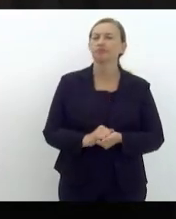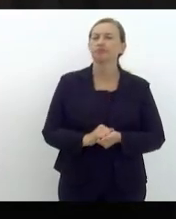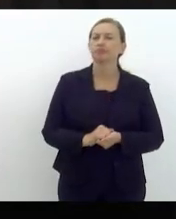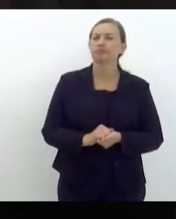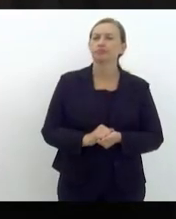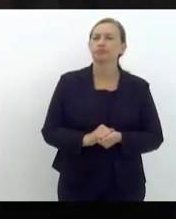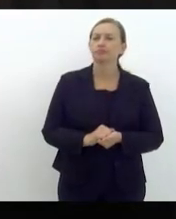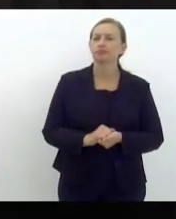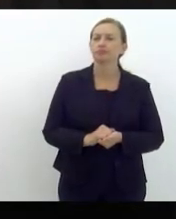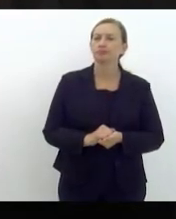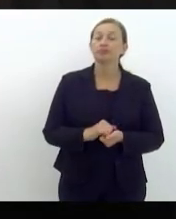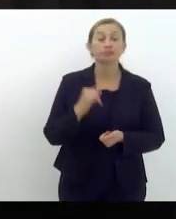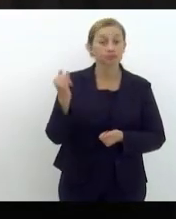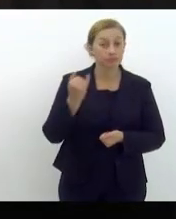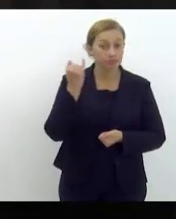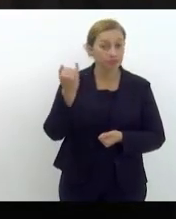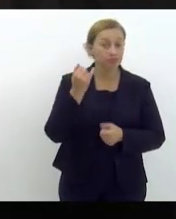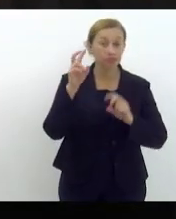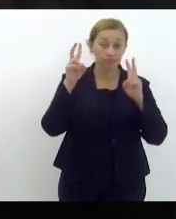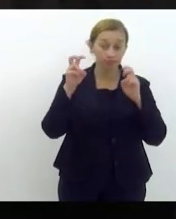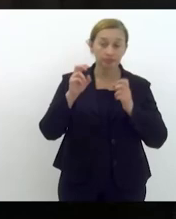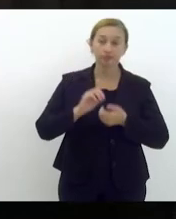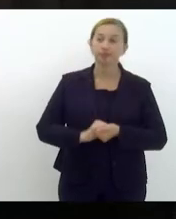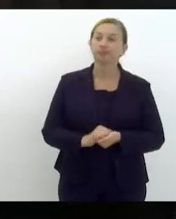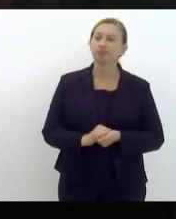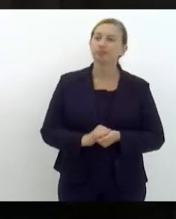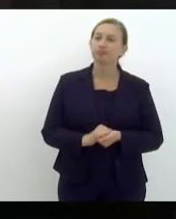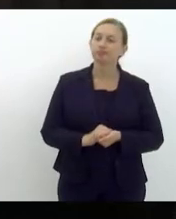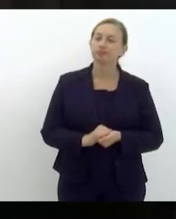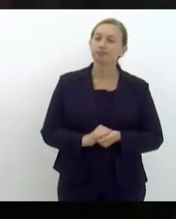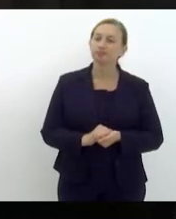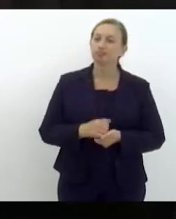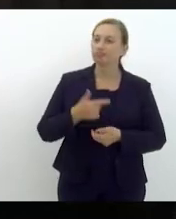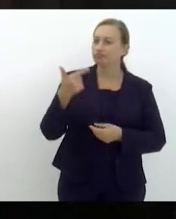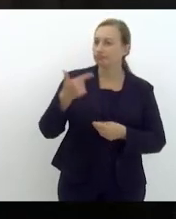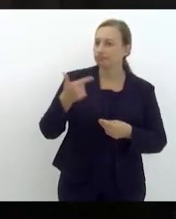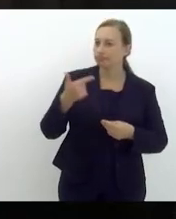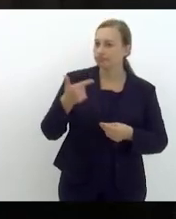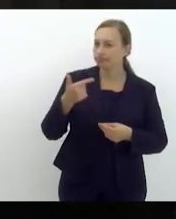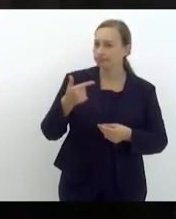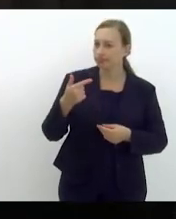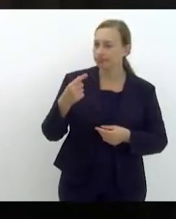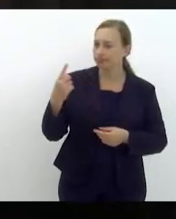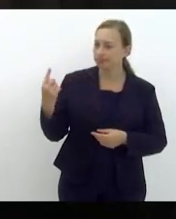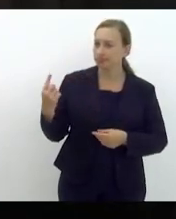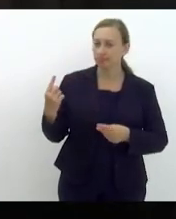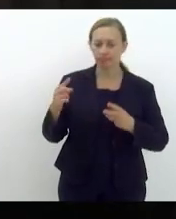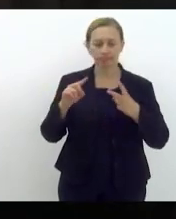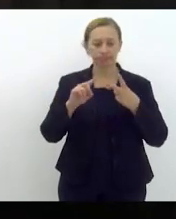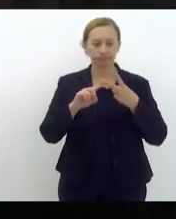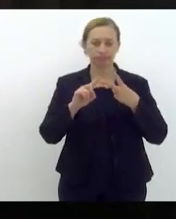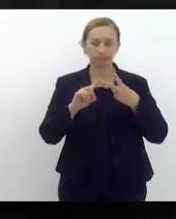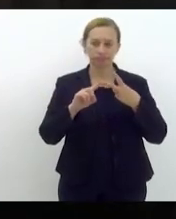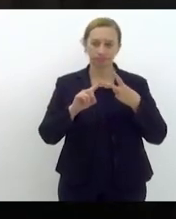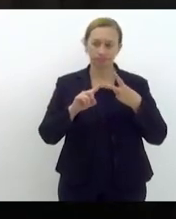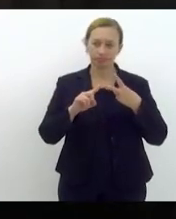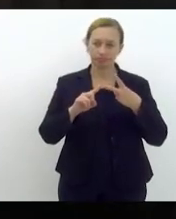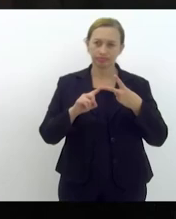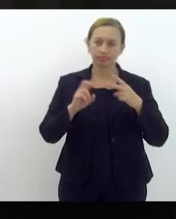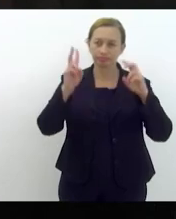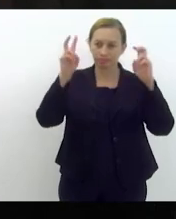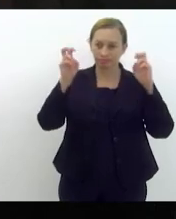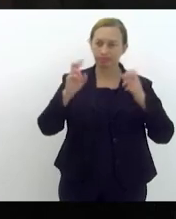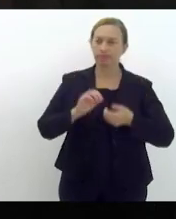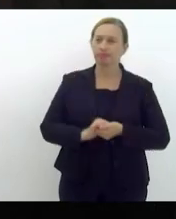esse importante fato o segundo tema que me traz aqui é